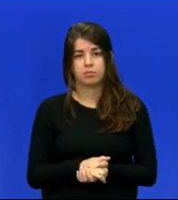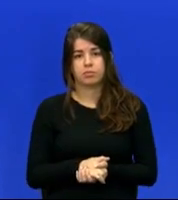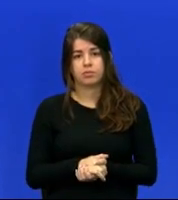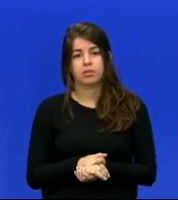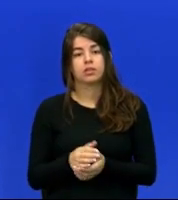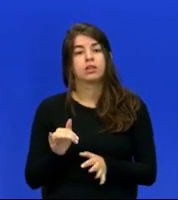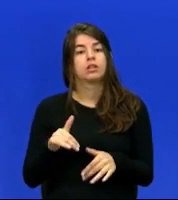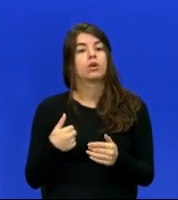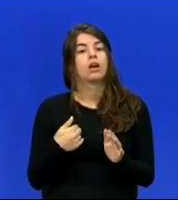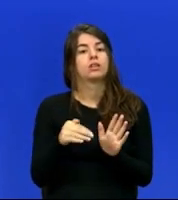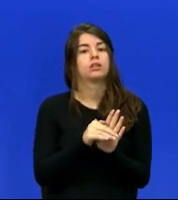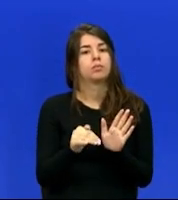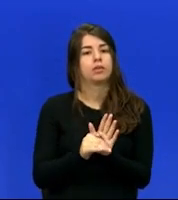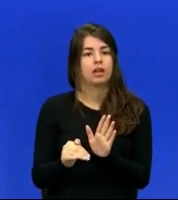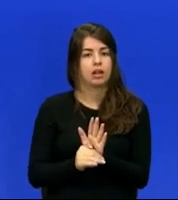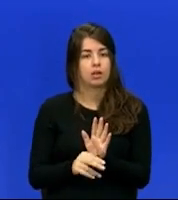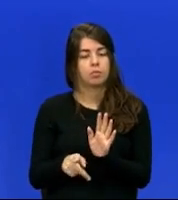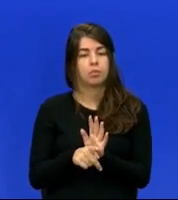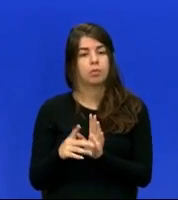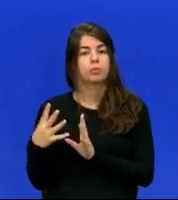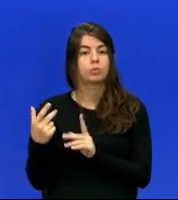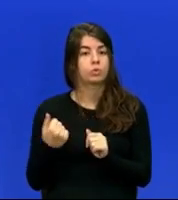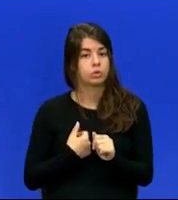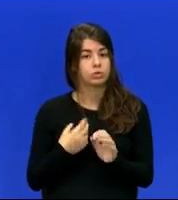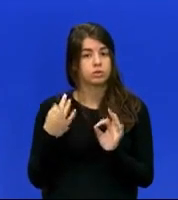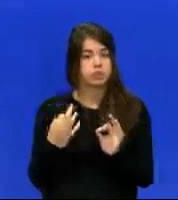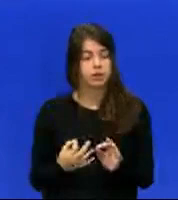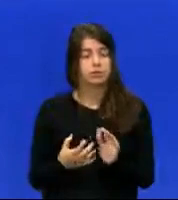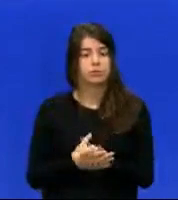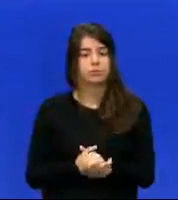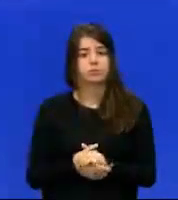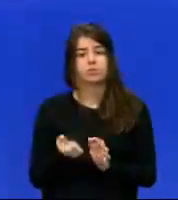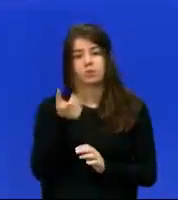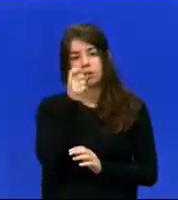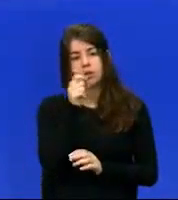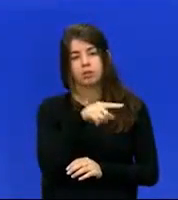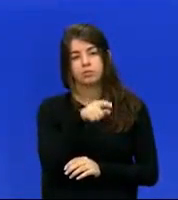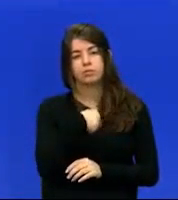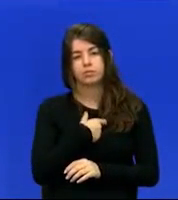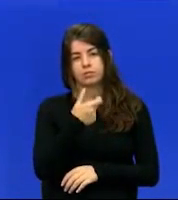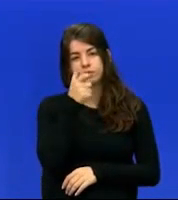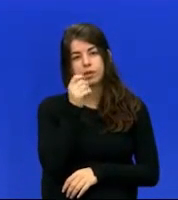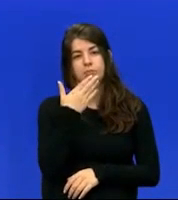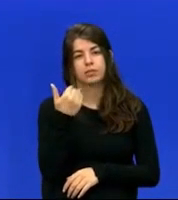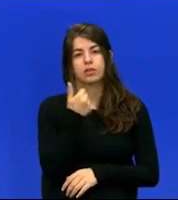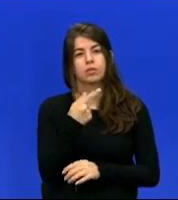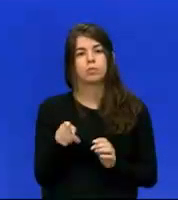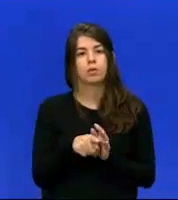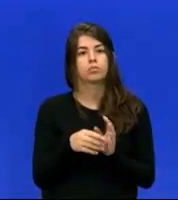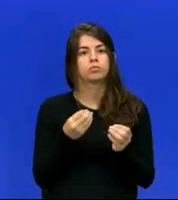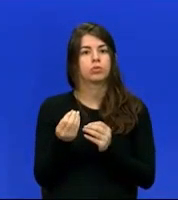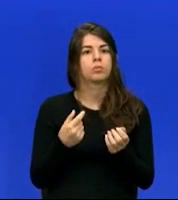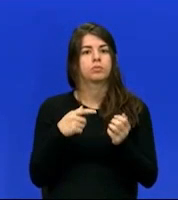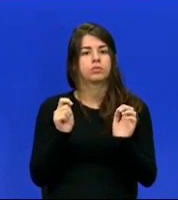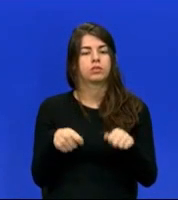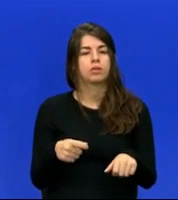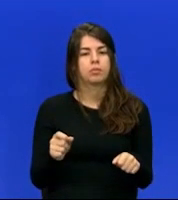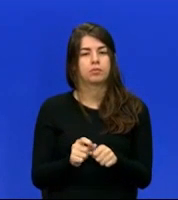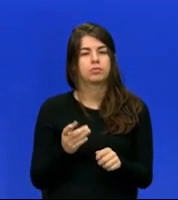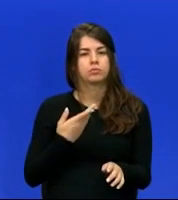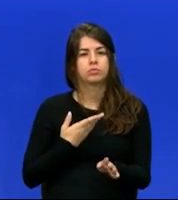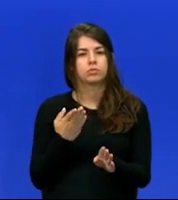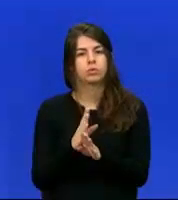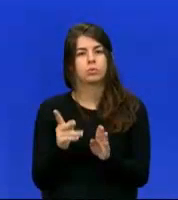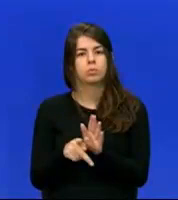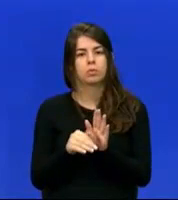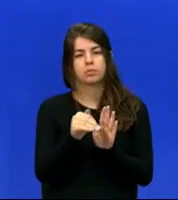Então, essas tabelas já são todas tabeladas. Aqui só para você ter uma visualização de como você